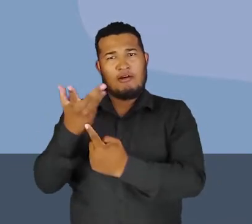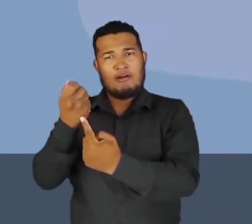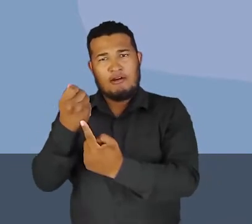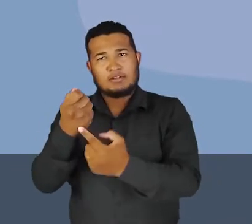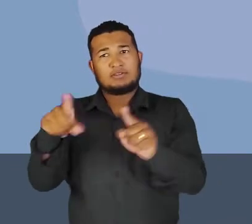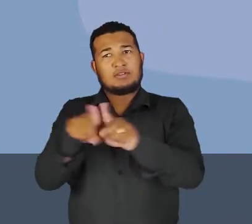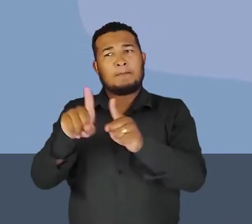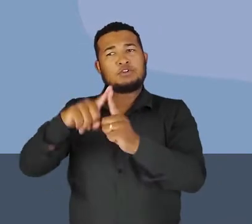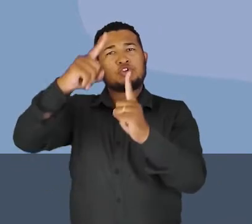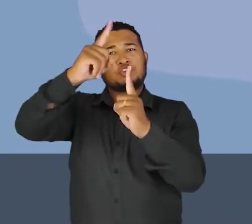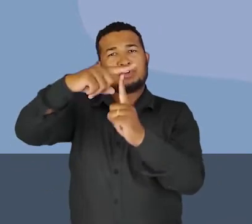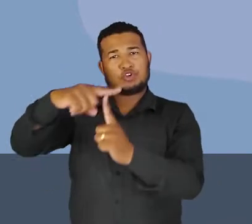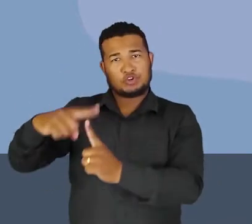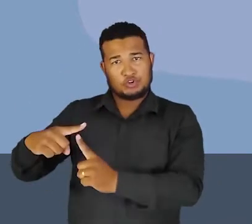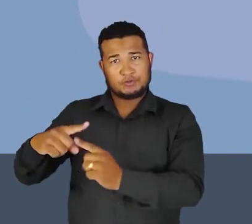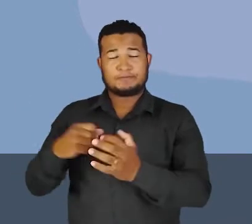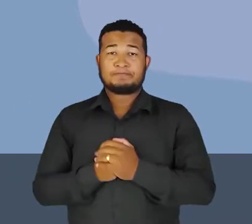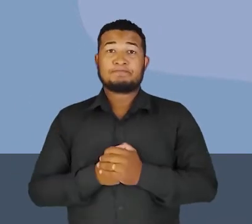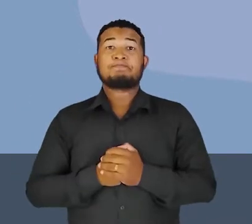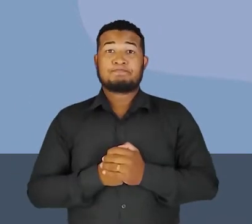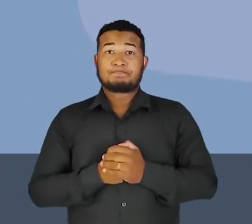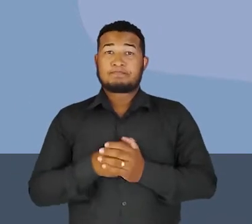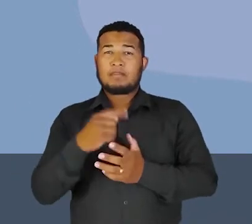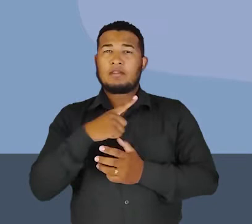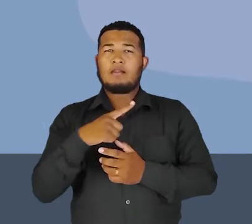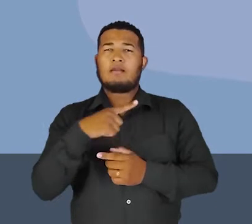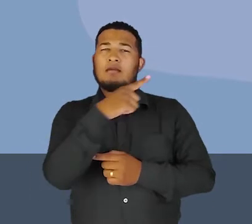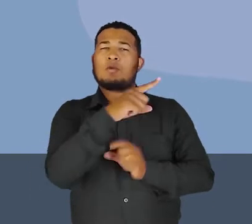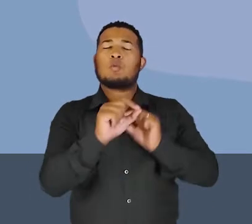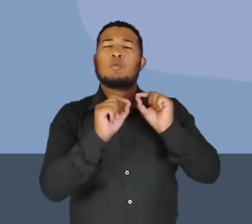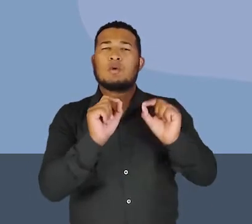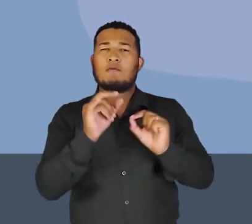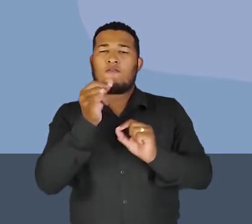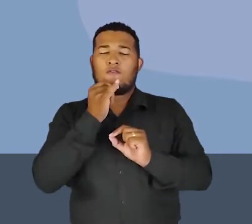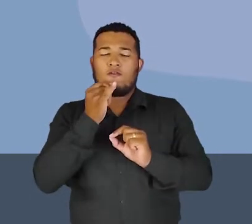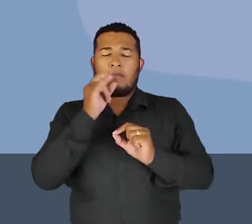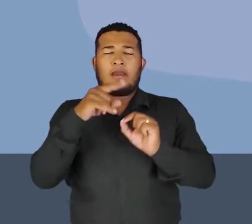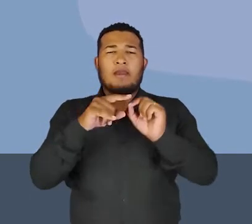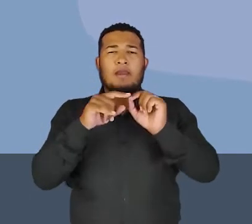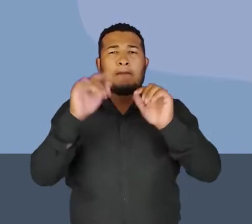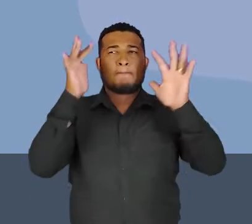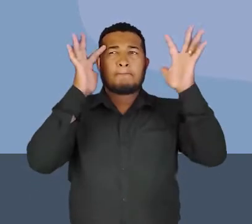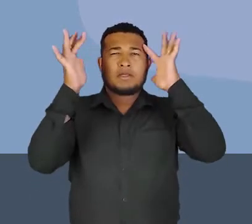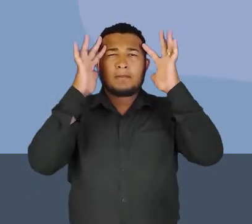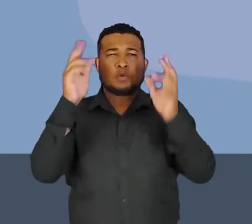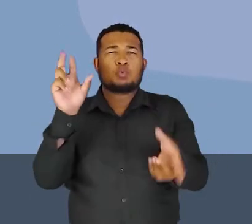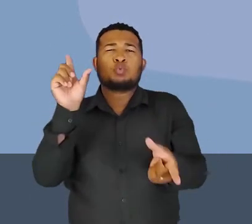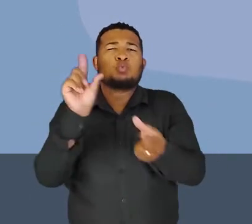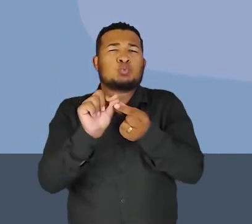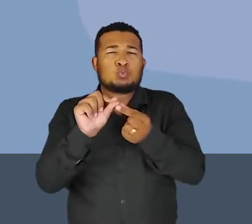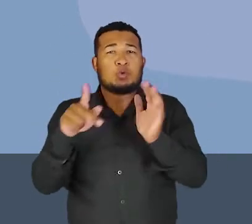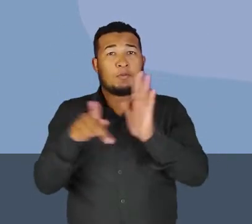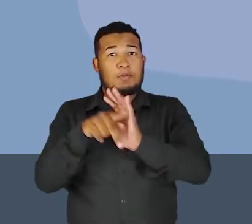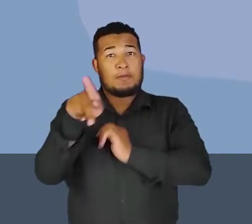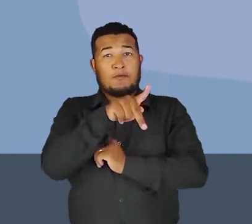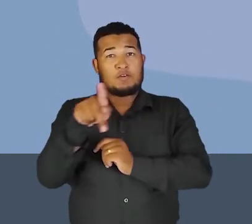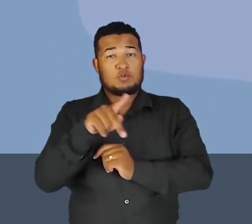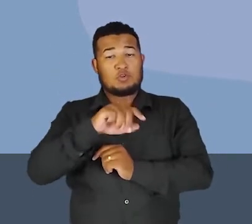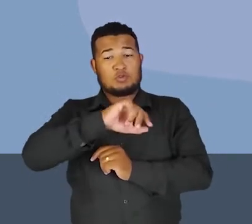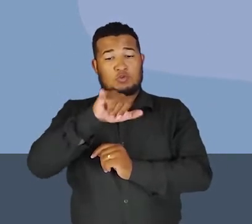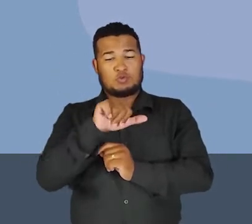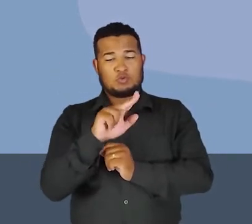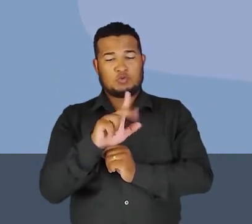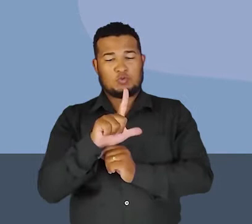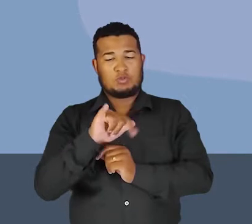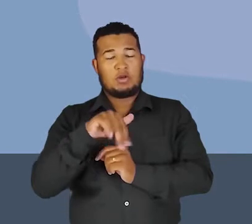Bom, nós temos aqui um pequeno pensamento da professora Juliana de Souza,